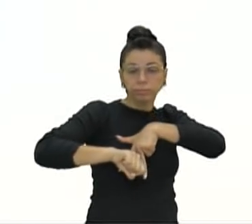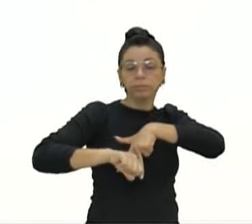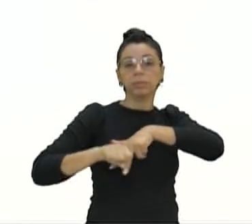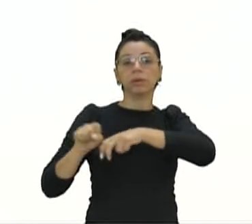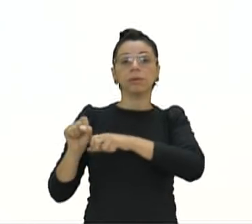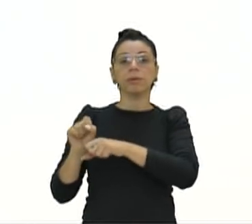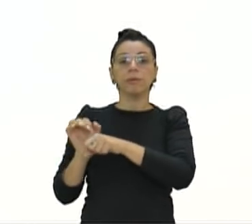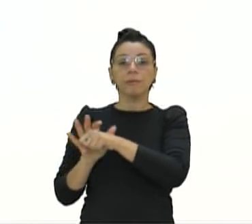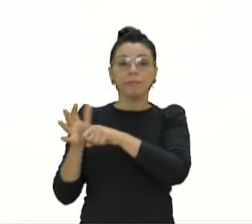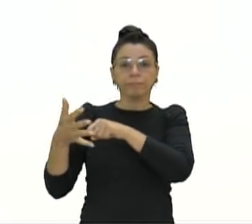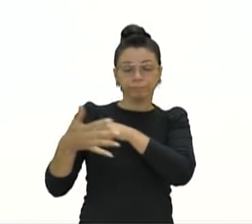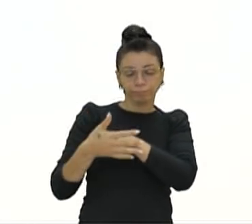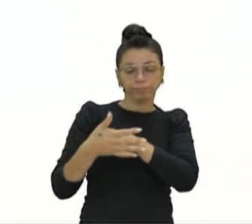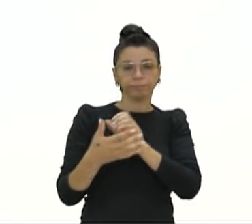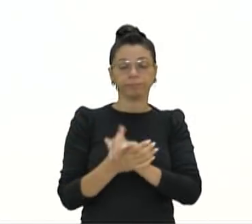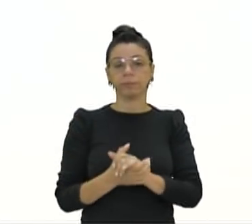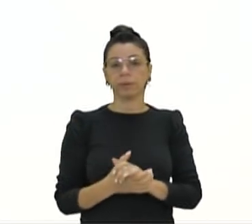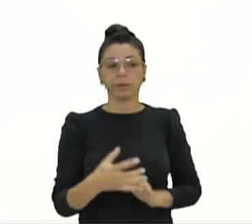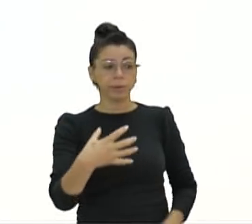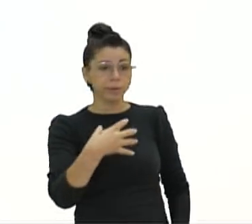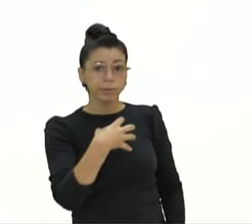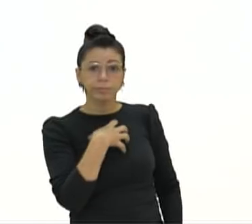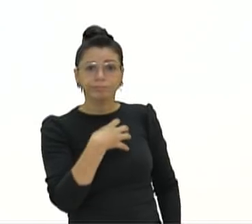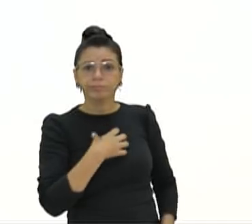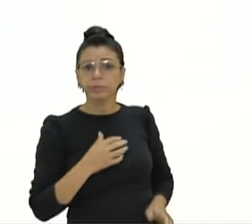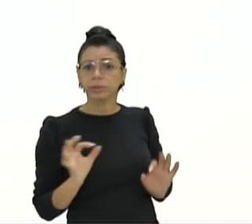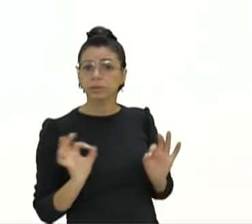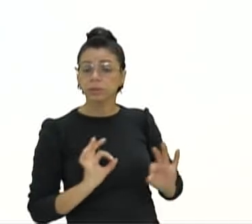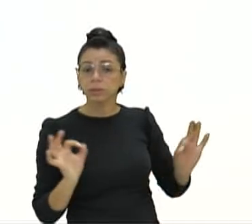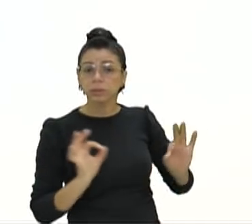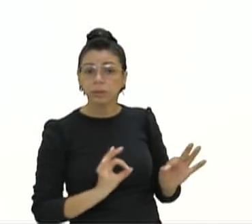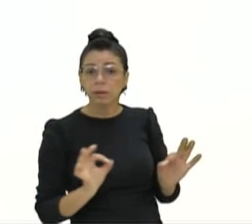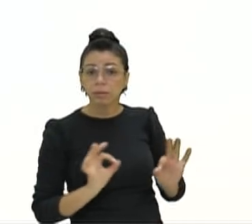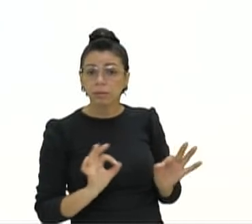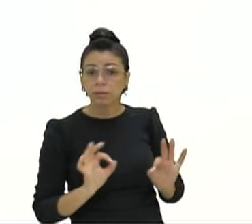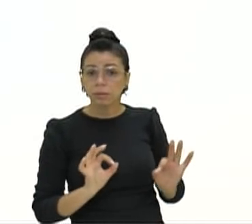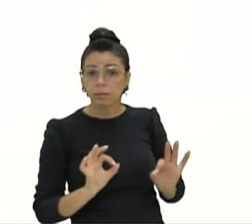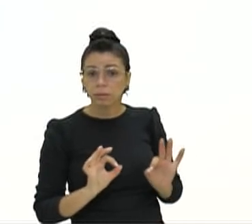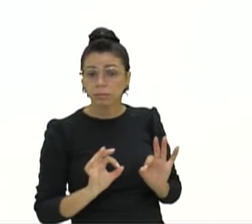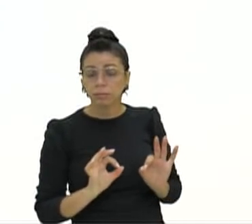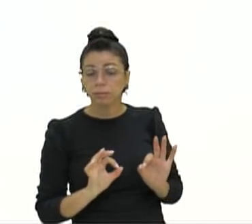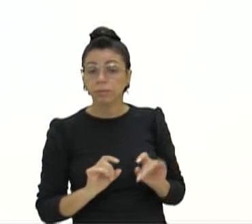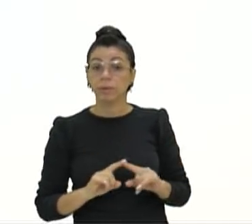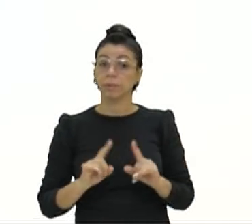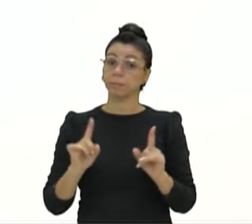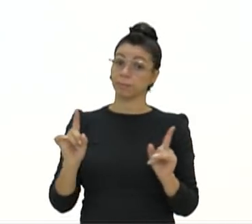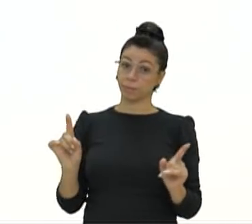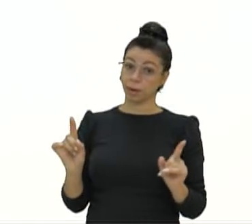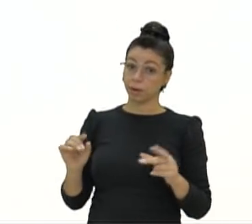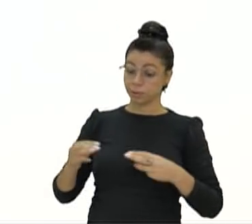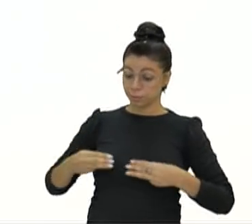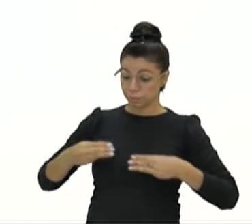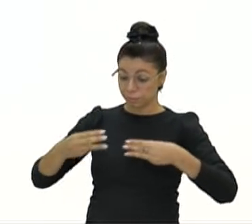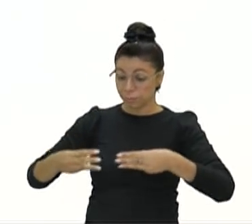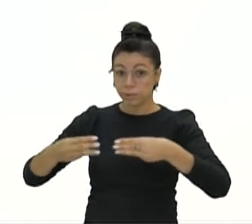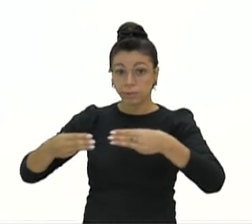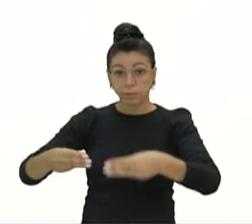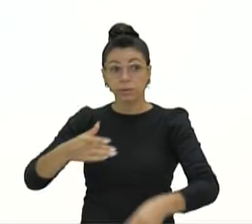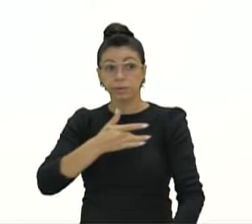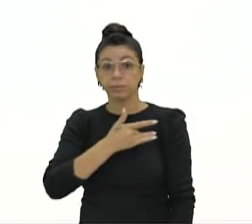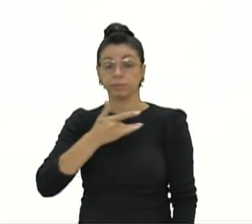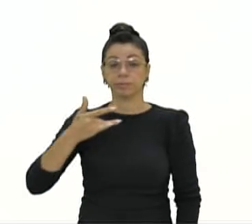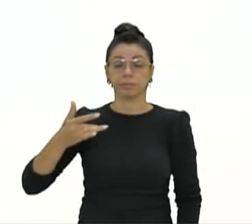são assintomáticos. Ou seja, não tem sintoma, não sente absolutamente nada. Segundo o Ministério da